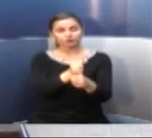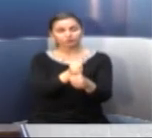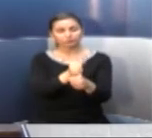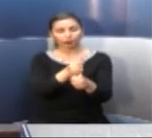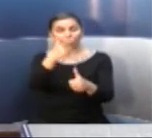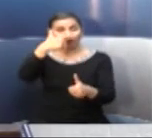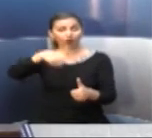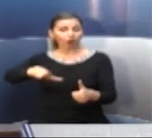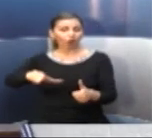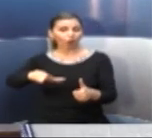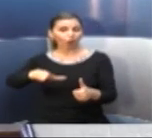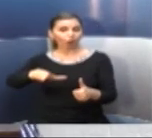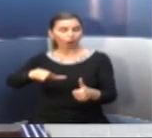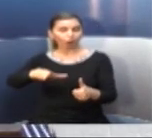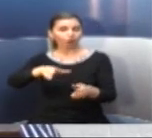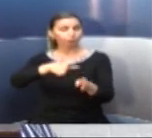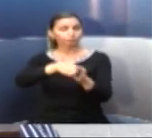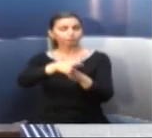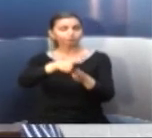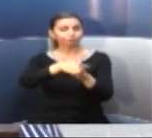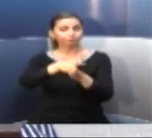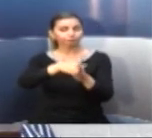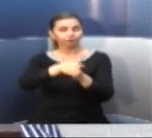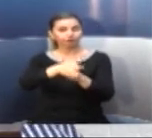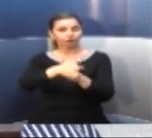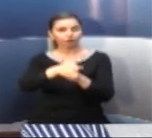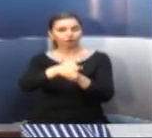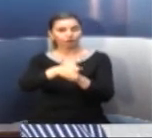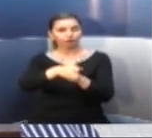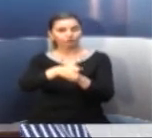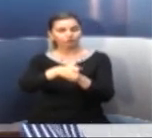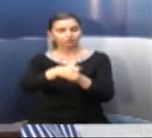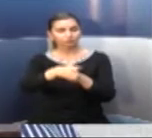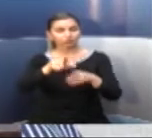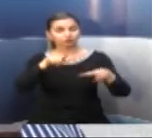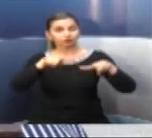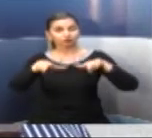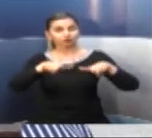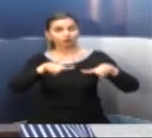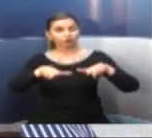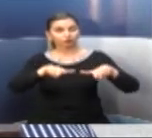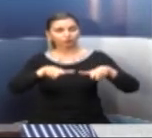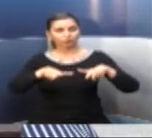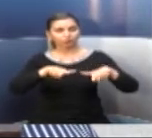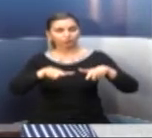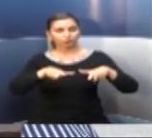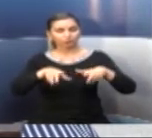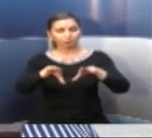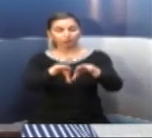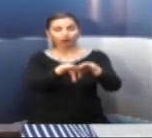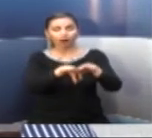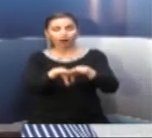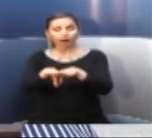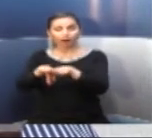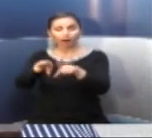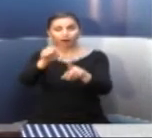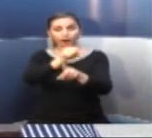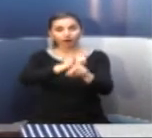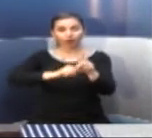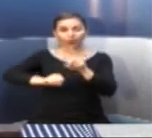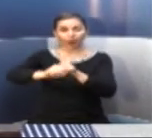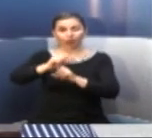conselho que vai para trabalhar pelos a igualdade social. Trata-se do